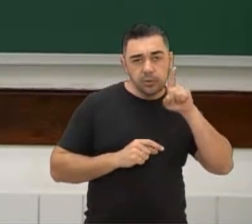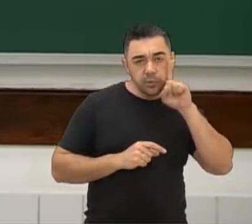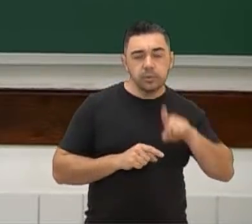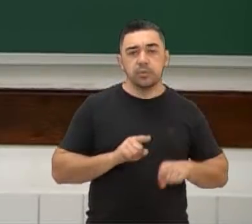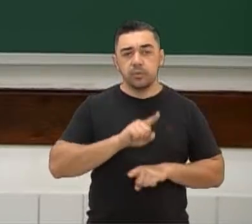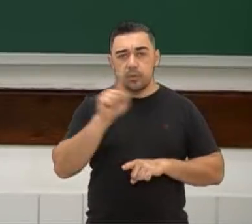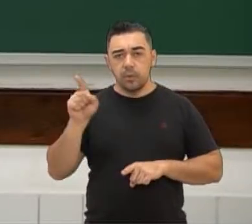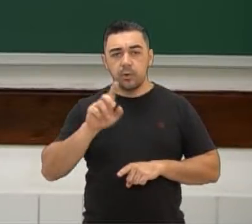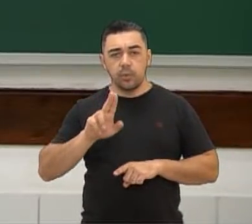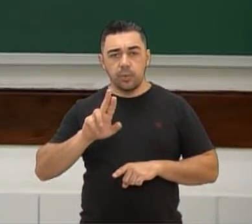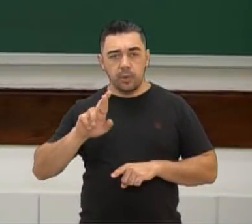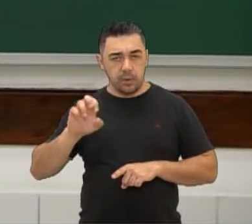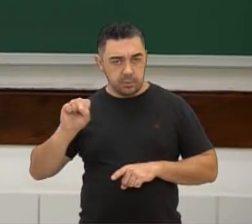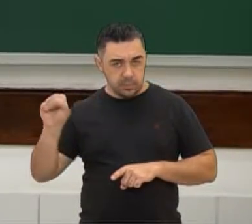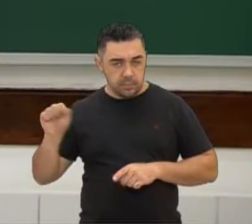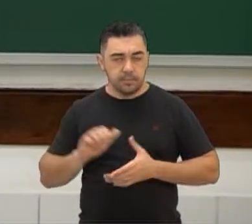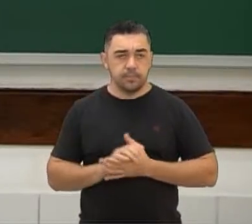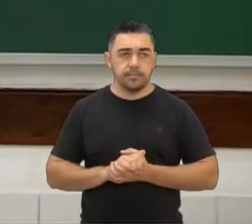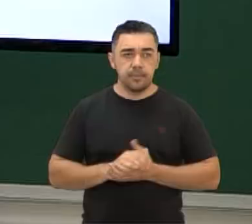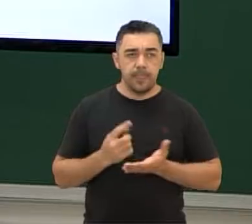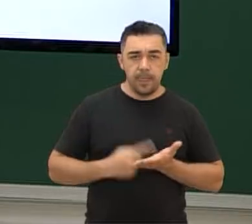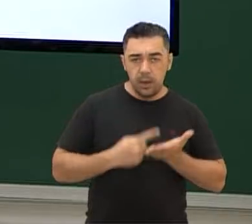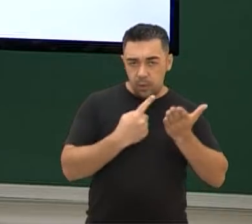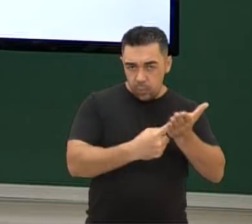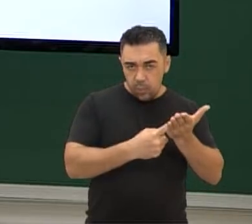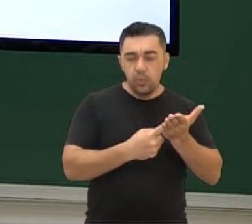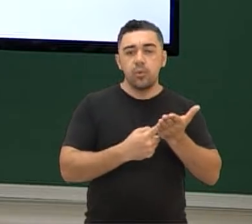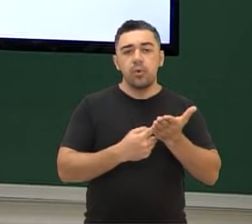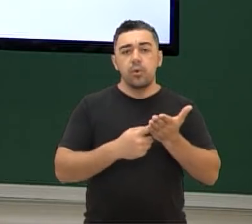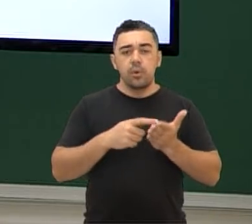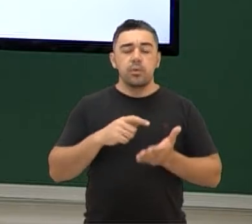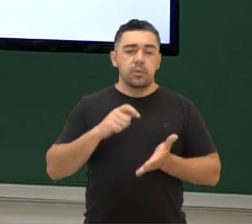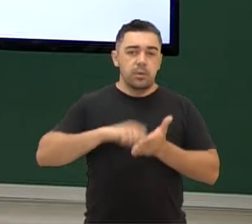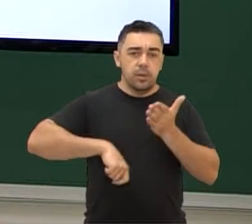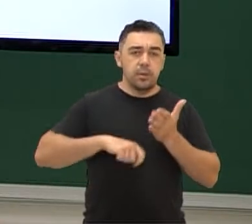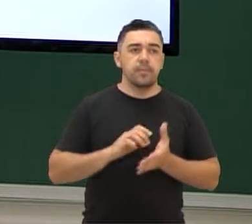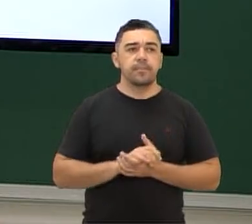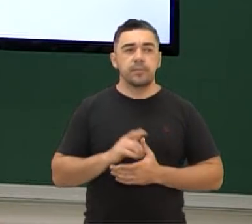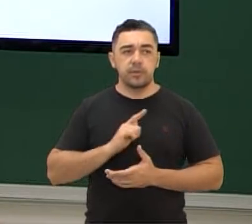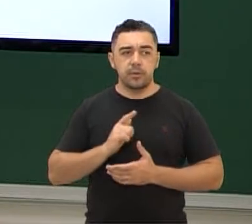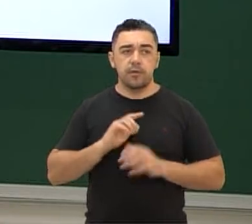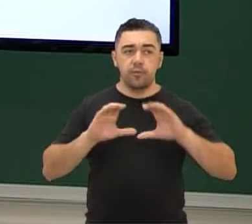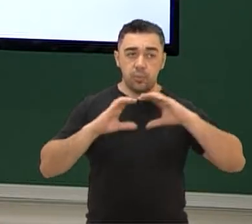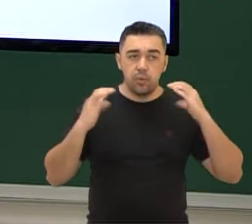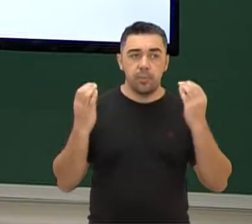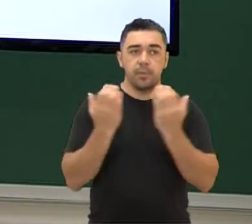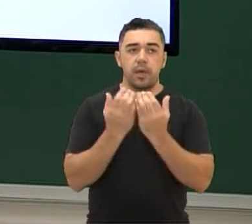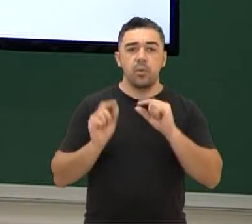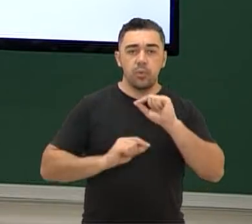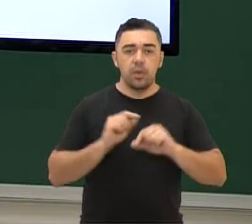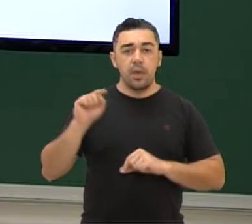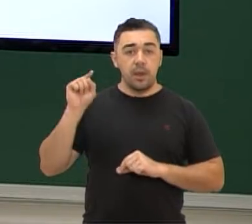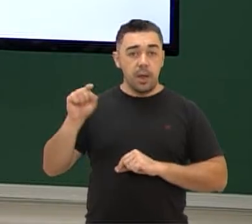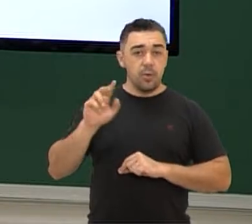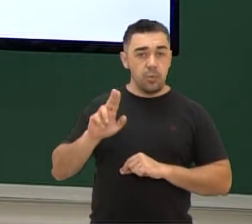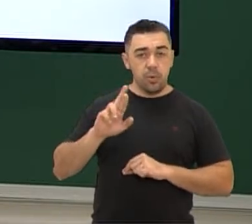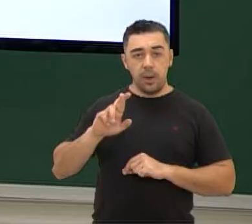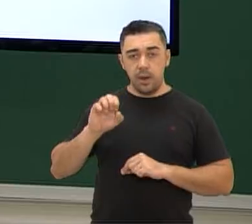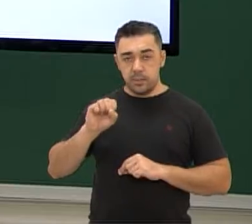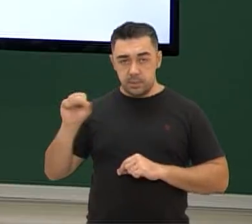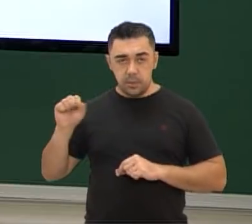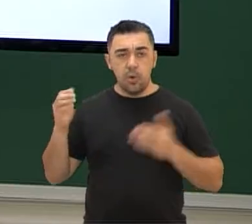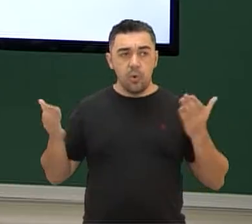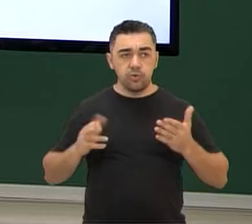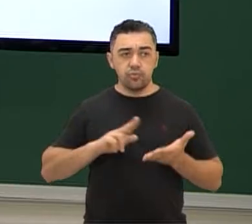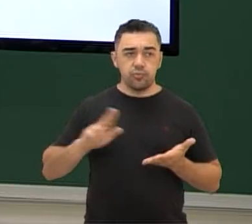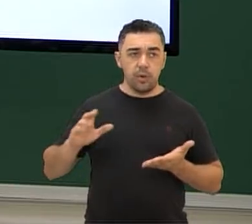União Soviética. Acordos de guerra. A Conferência de Yalta, na União Soviética, na região onde hoje é a Crimeia,